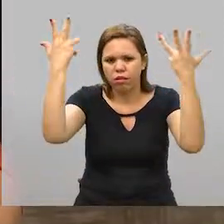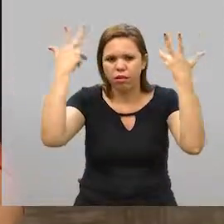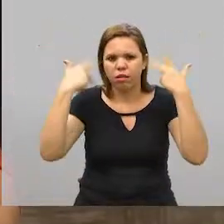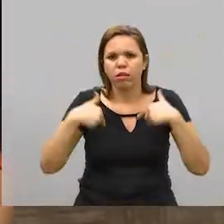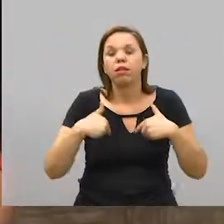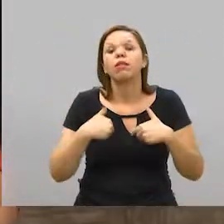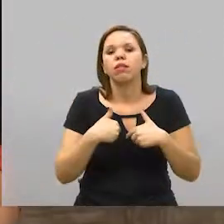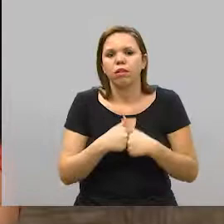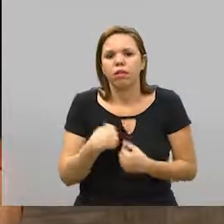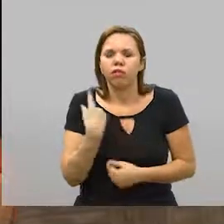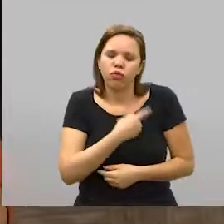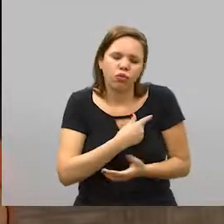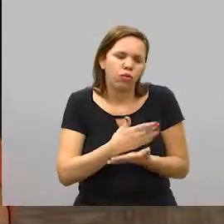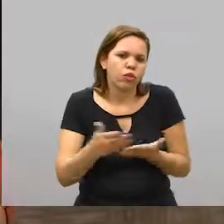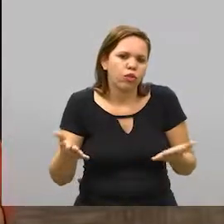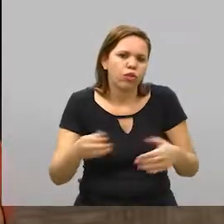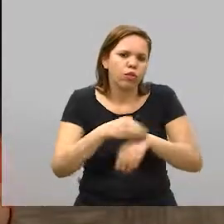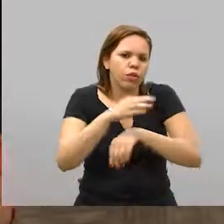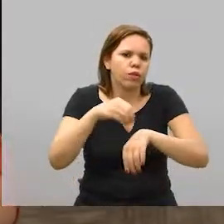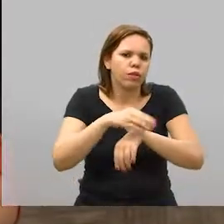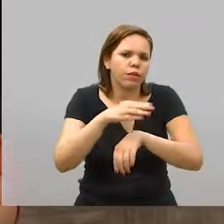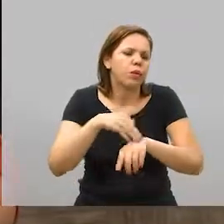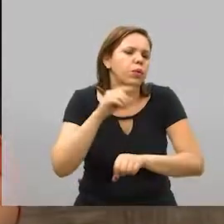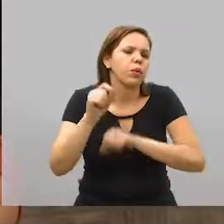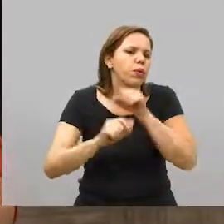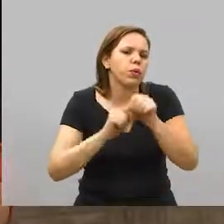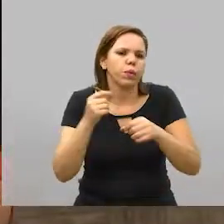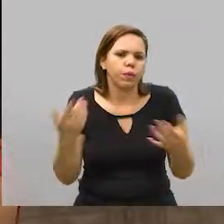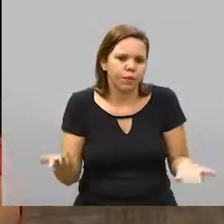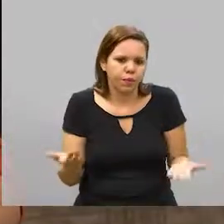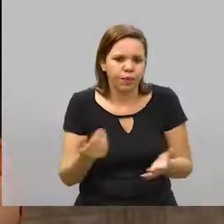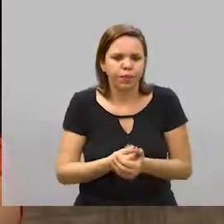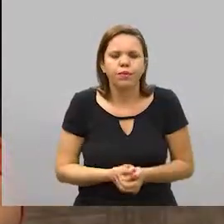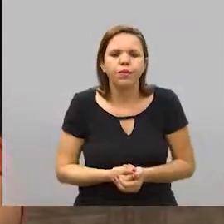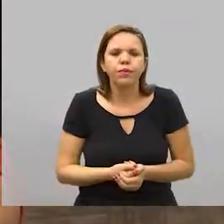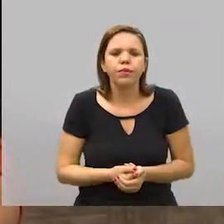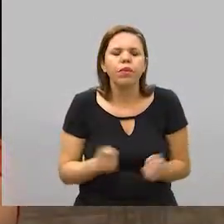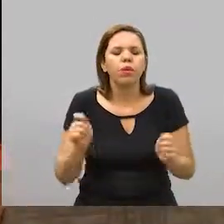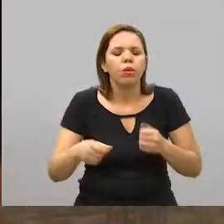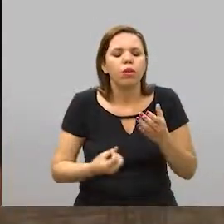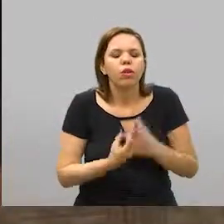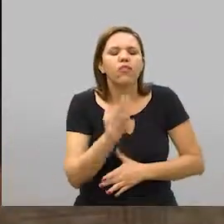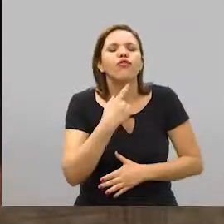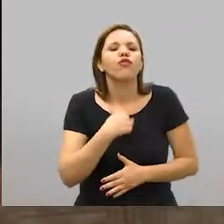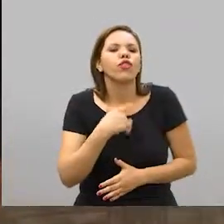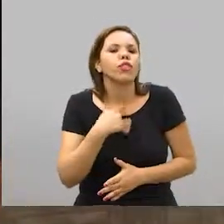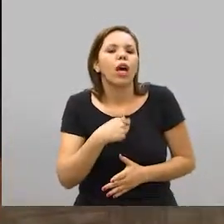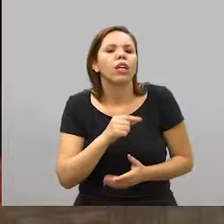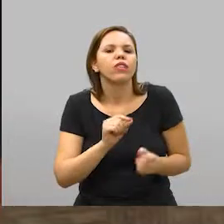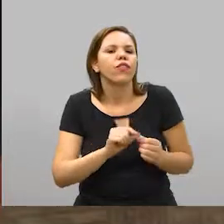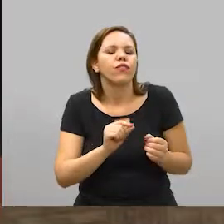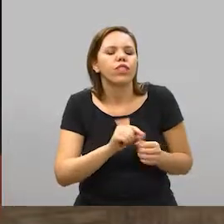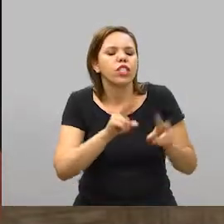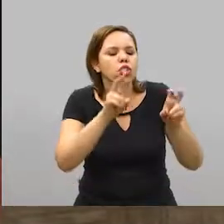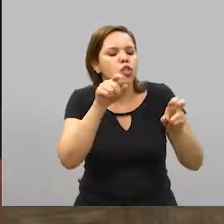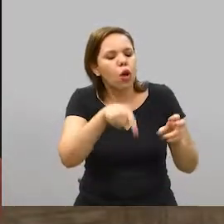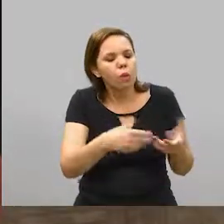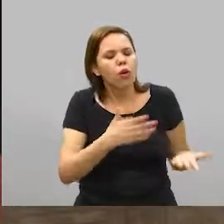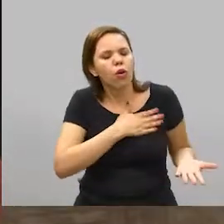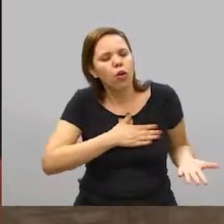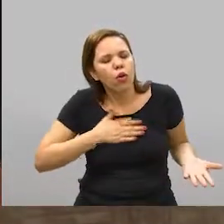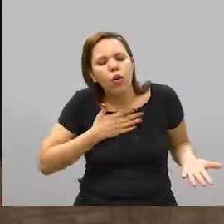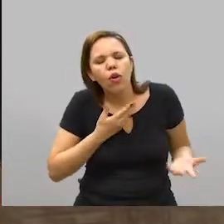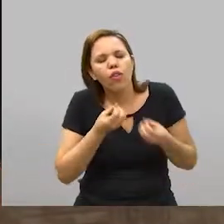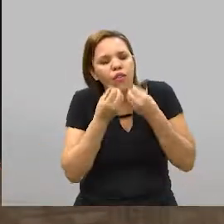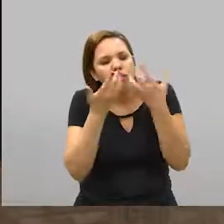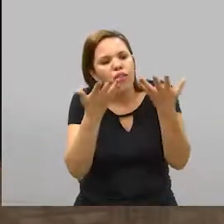natureza, né? Do menos é mais. Então a gente começou a levar para ele o que a gente, o que brotava no nosso coração sobre isso, né? Que a